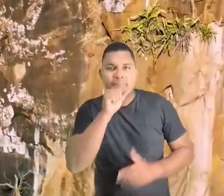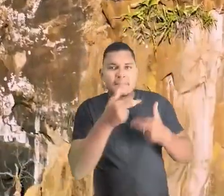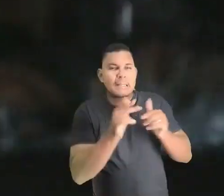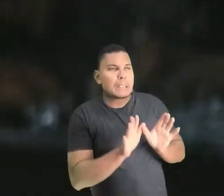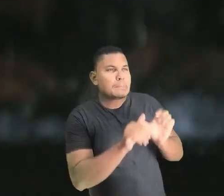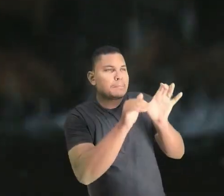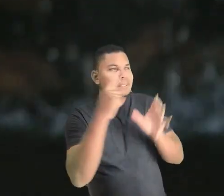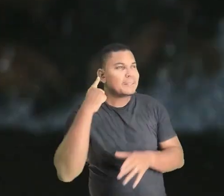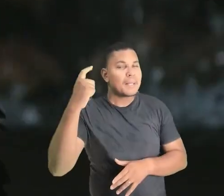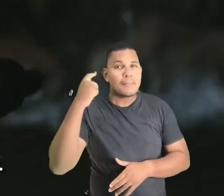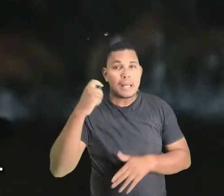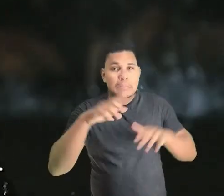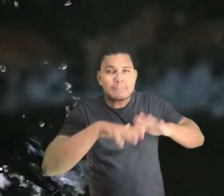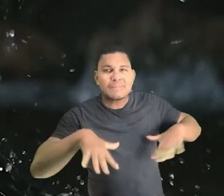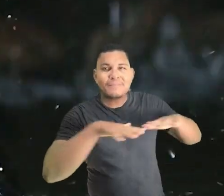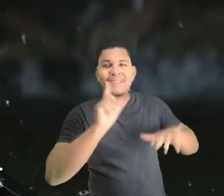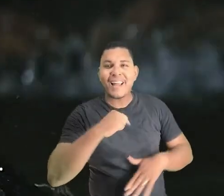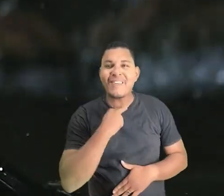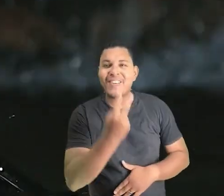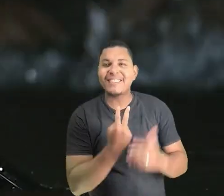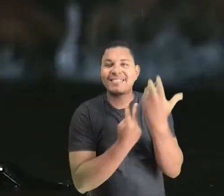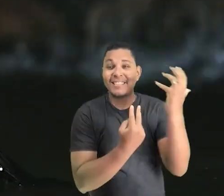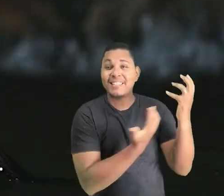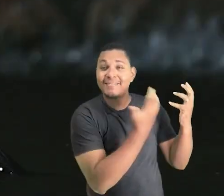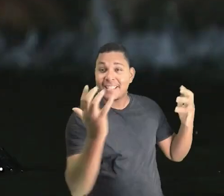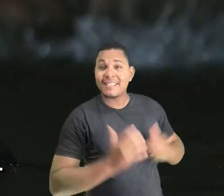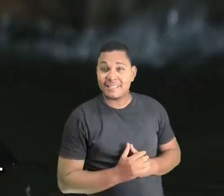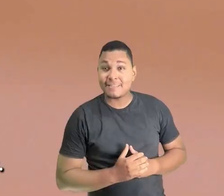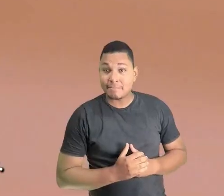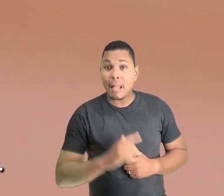Essa é a voz da natureza. A voz que ecoa a partir de uma